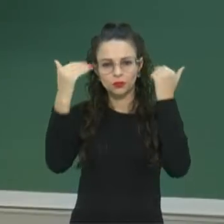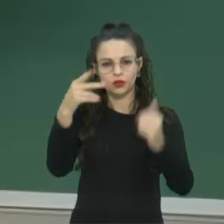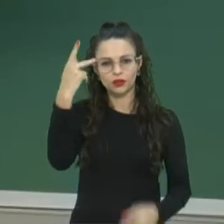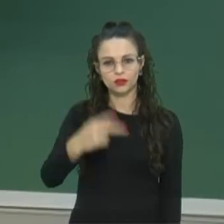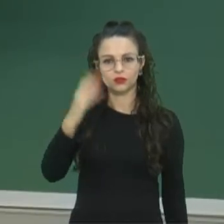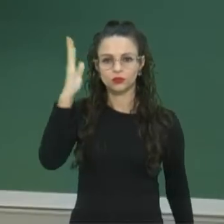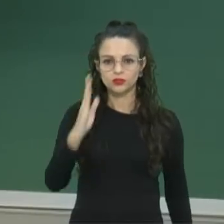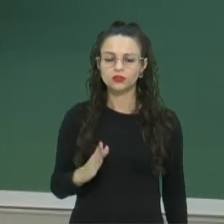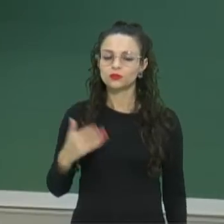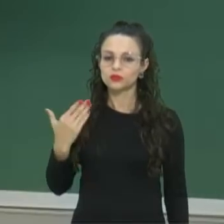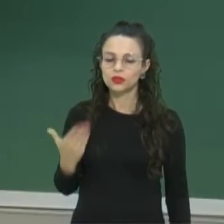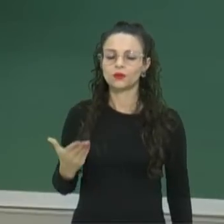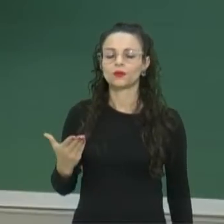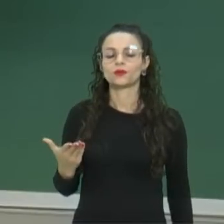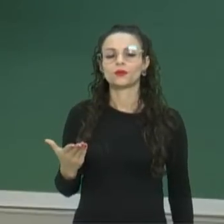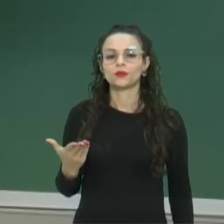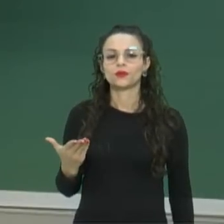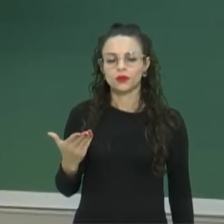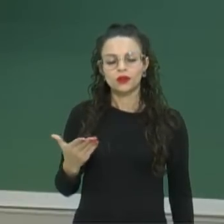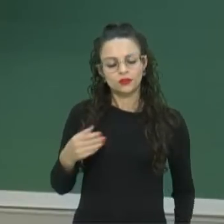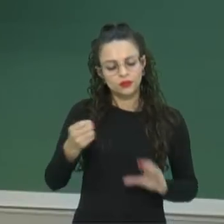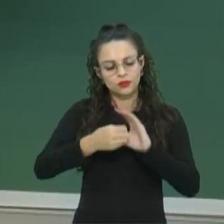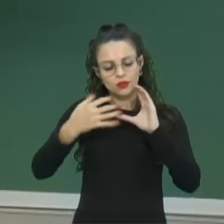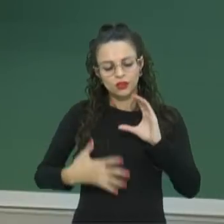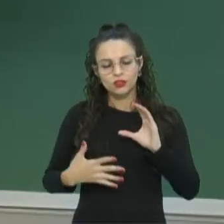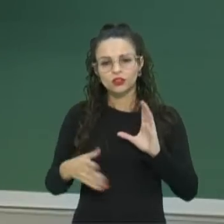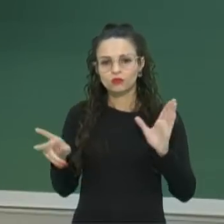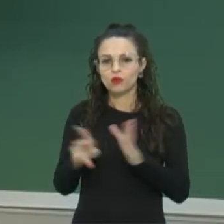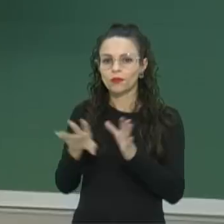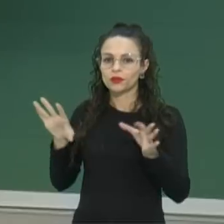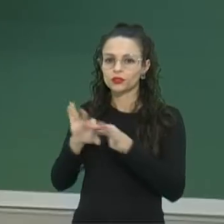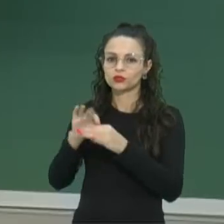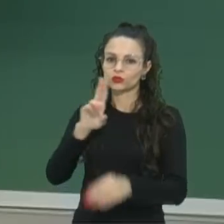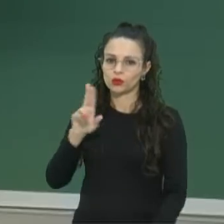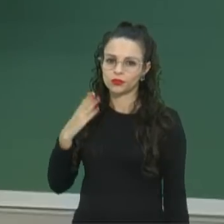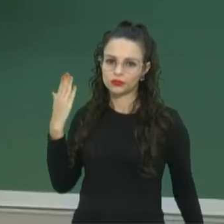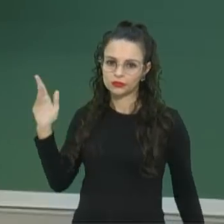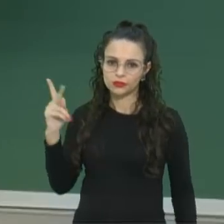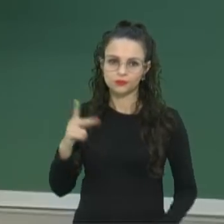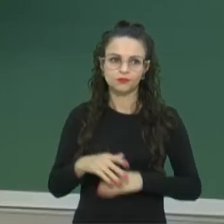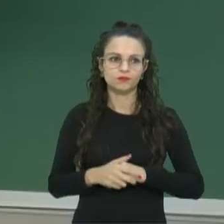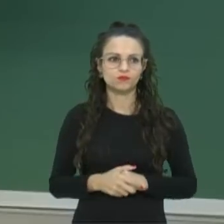Brasil, ficou na característica do seu nome aí colocado, né?